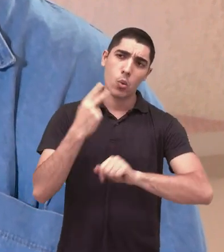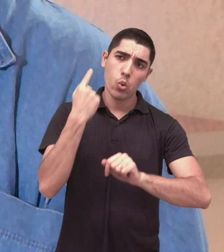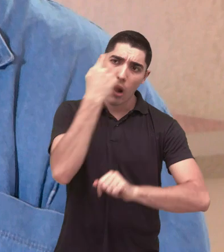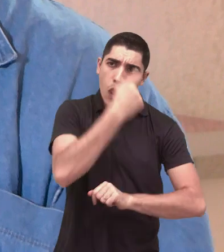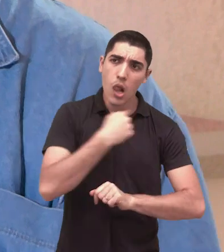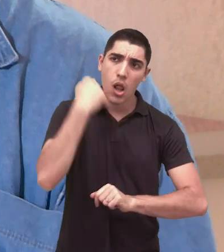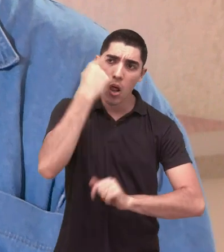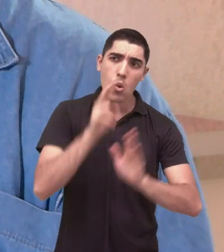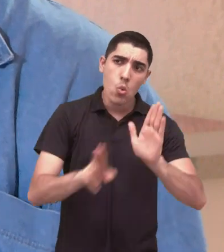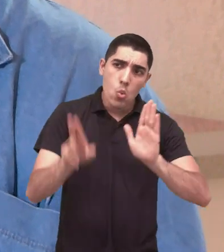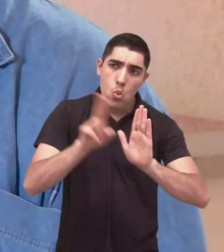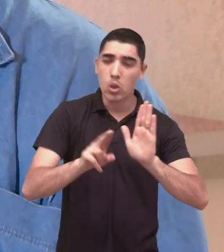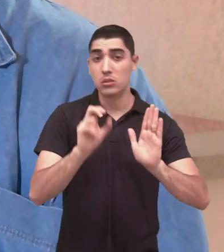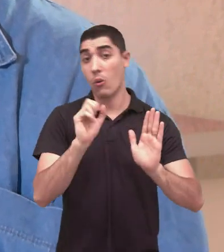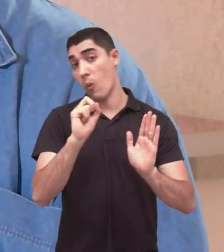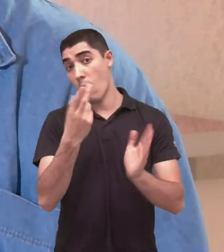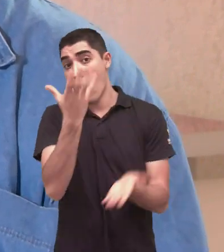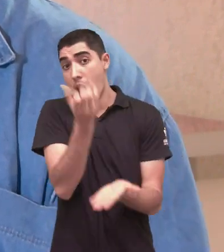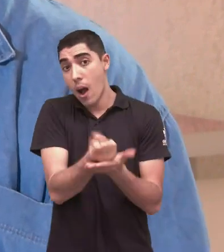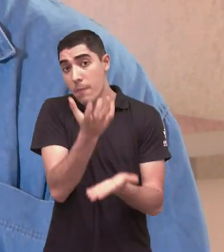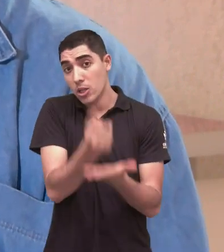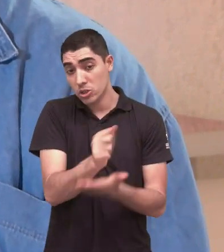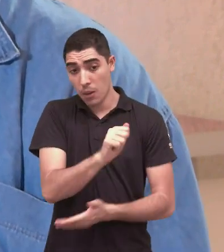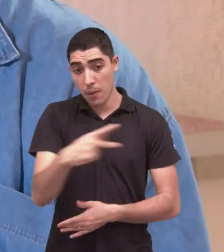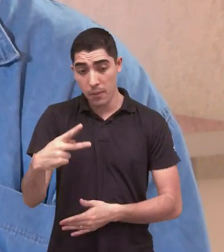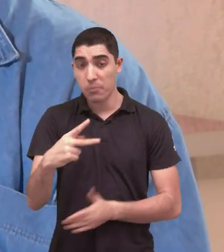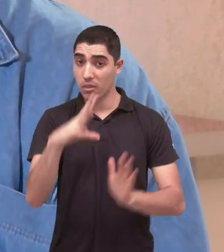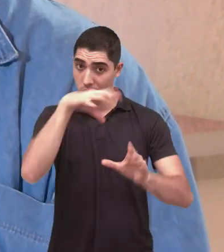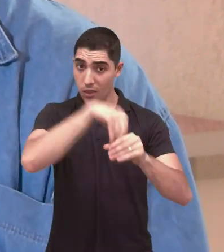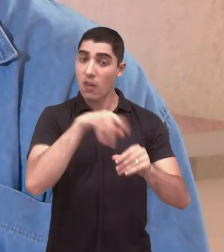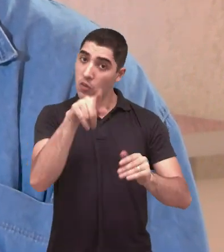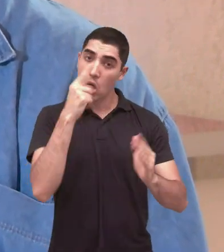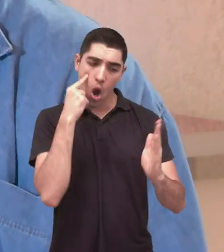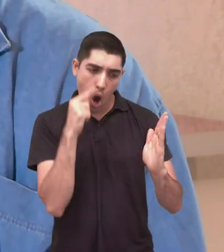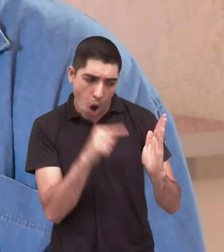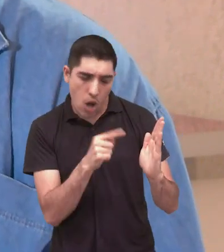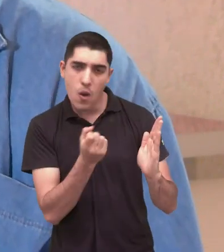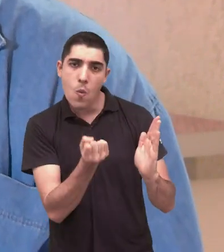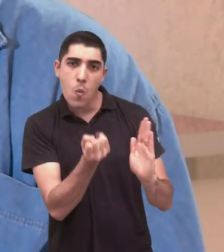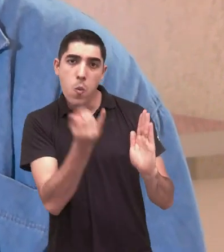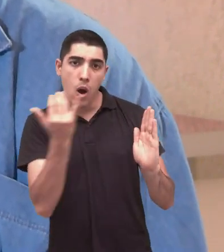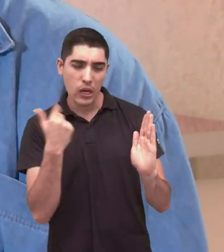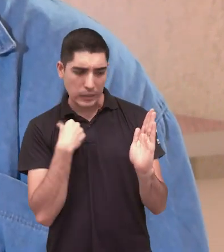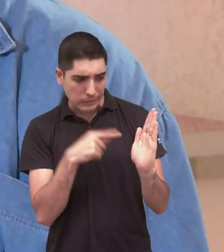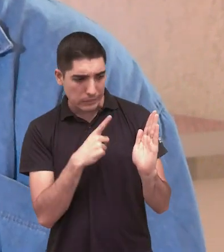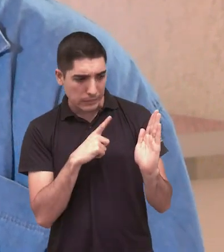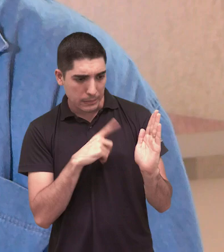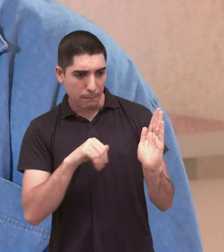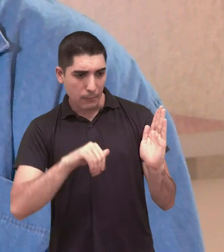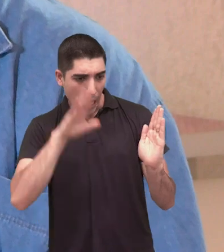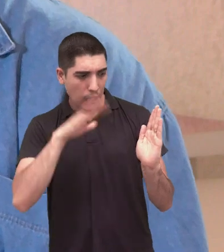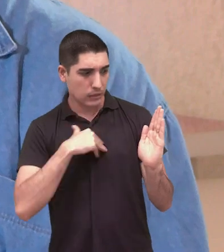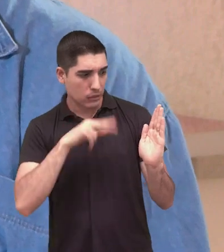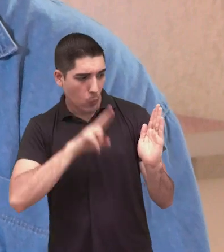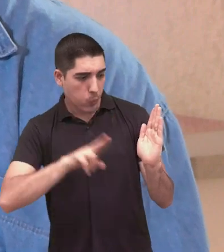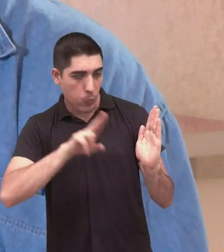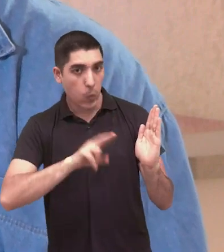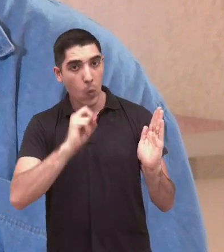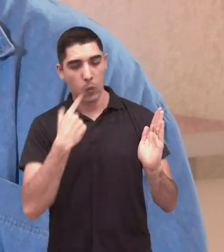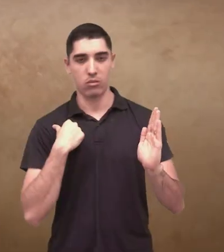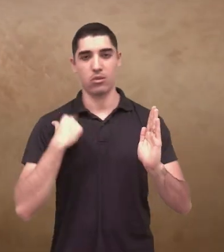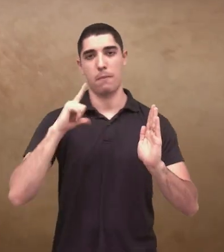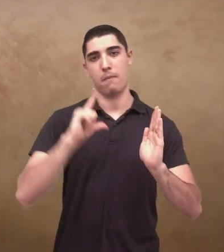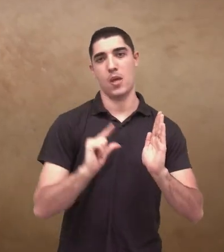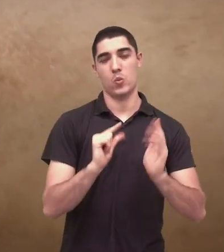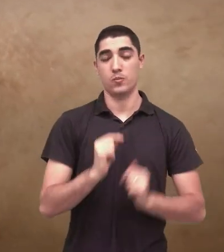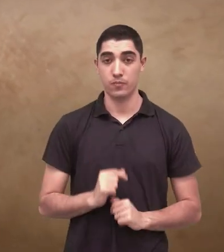no celular ou em cada aplicativo do celular. Olhe isso pelo menos uma vez, monitore, veja se você está aumentando ou